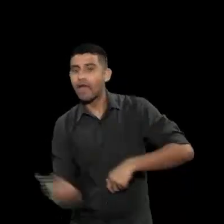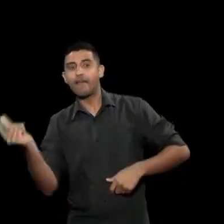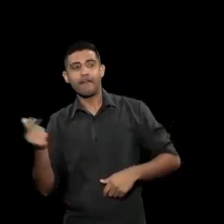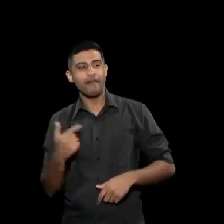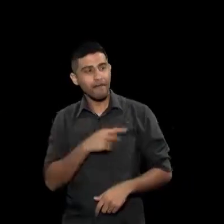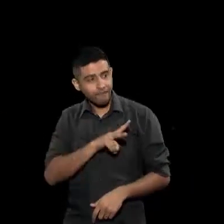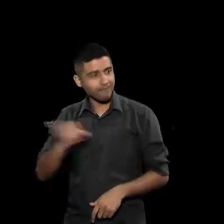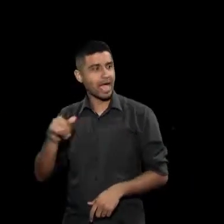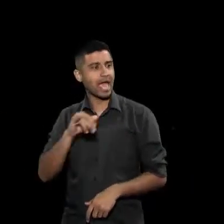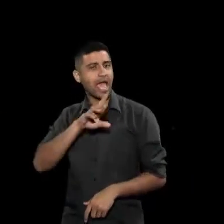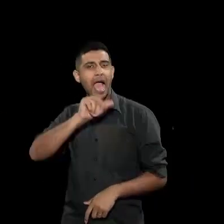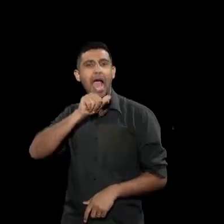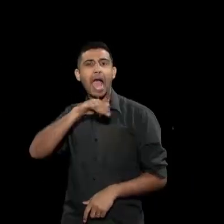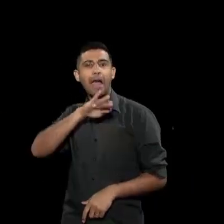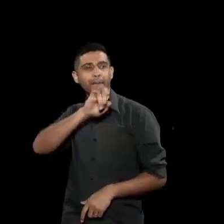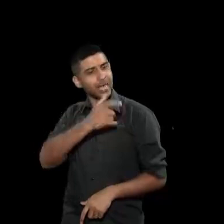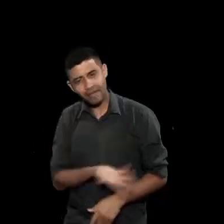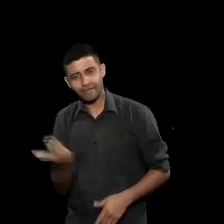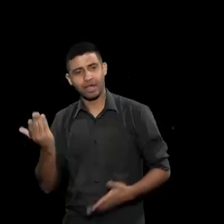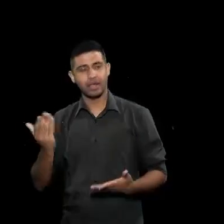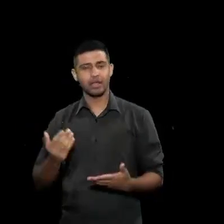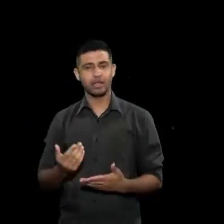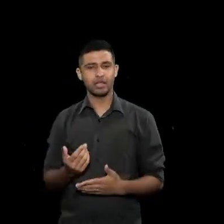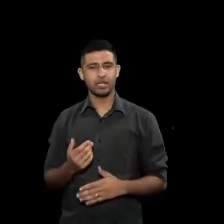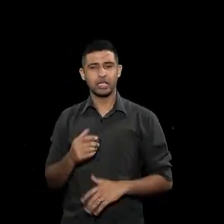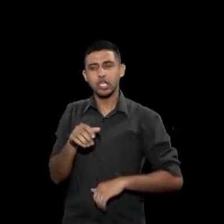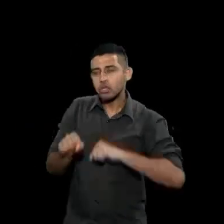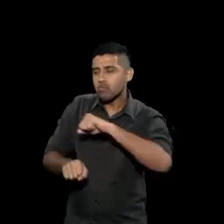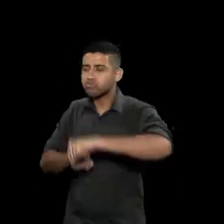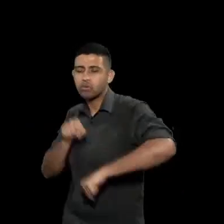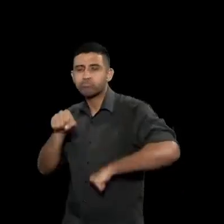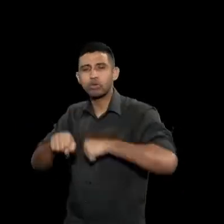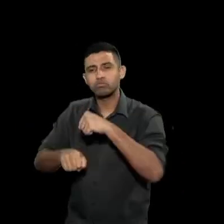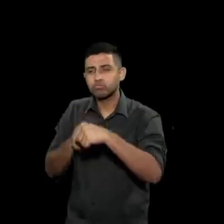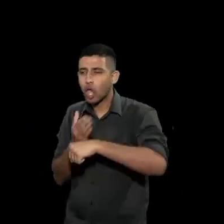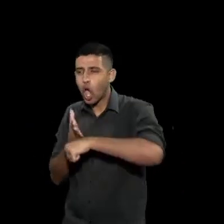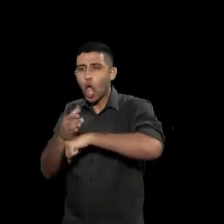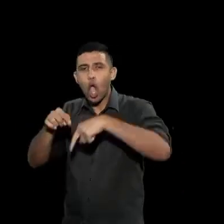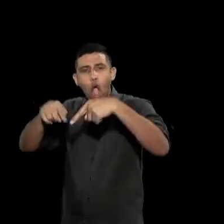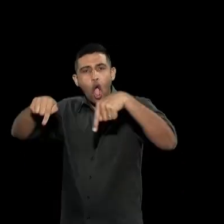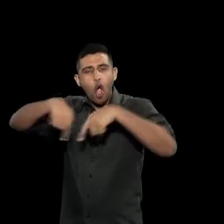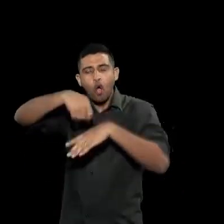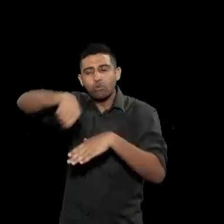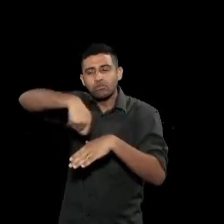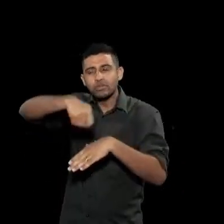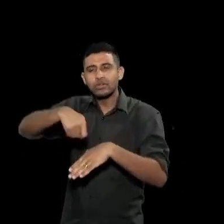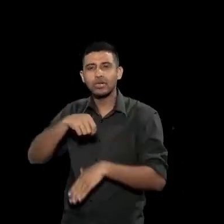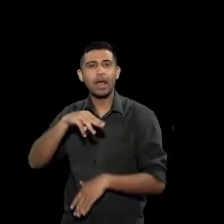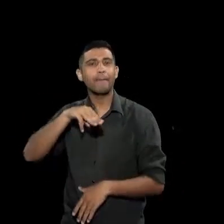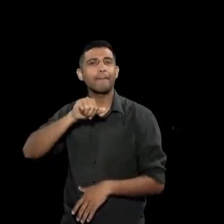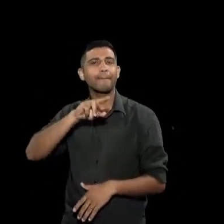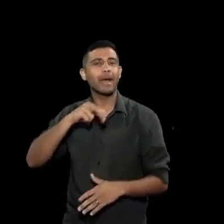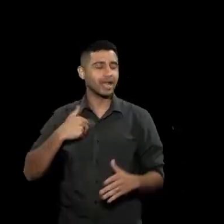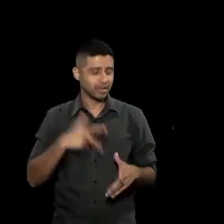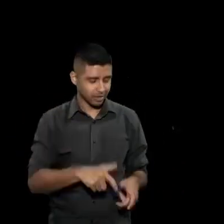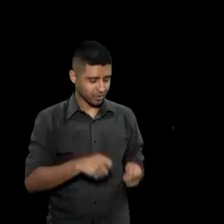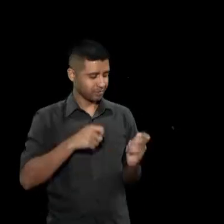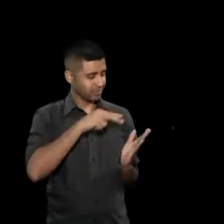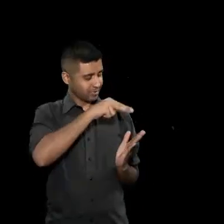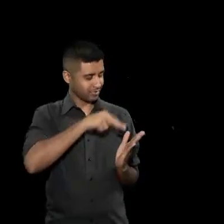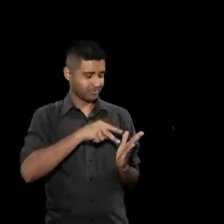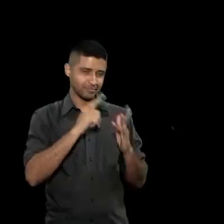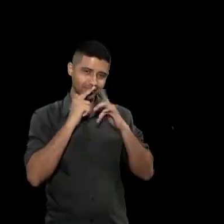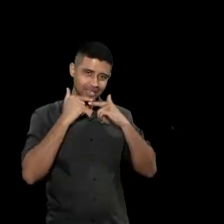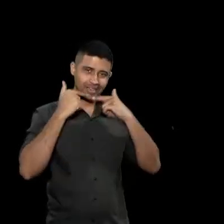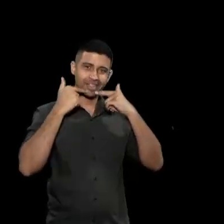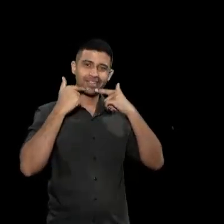atiçou. Vai, Ramela, passa! Ramela atravessou a cozinha num átimo. Maria